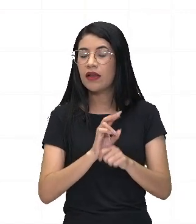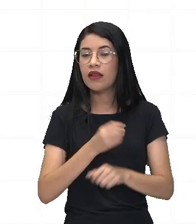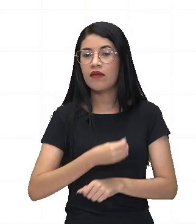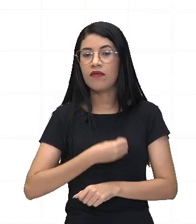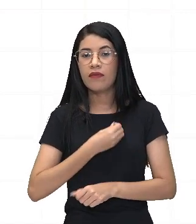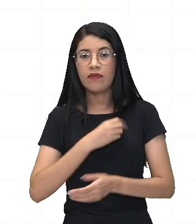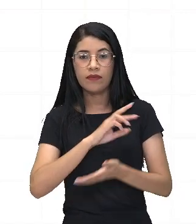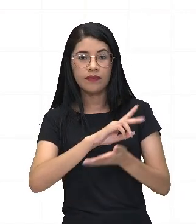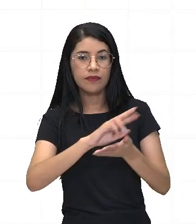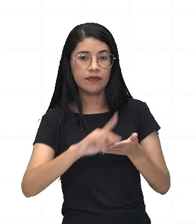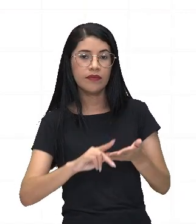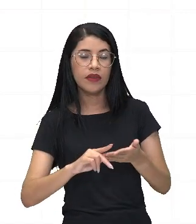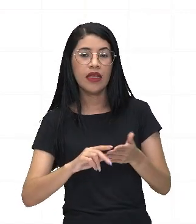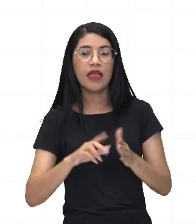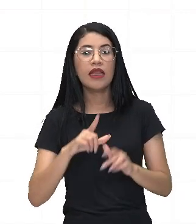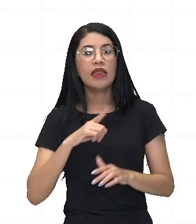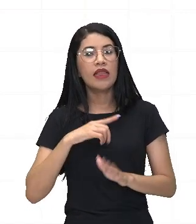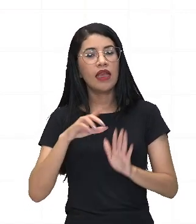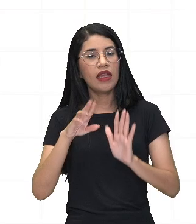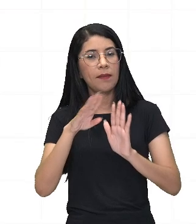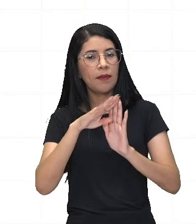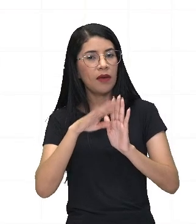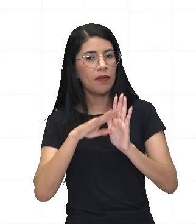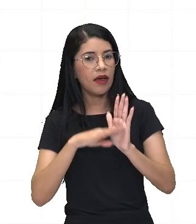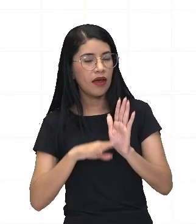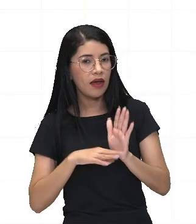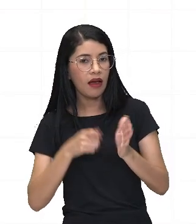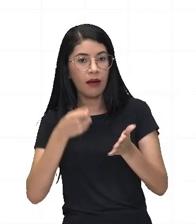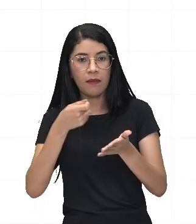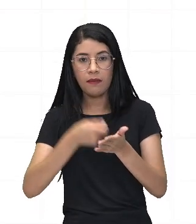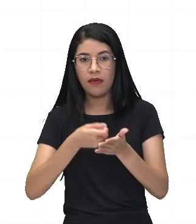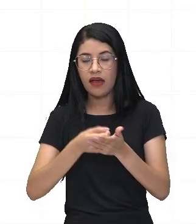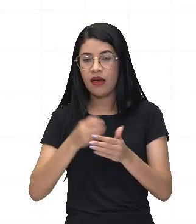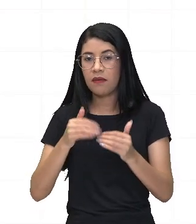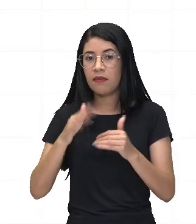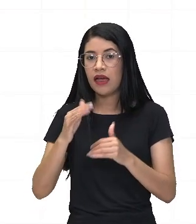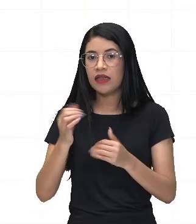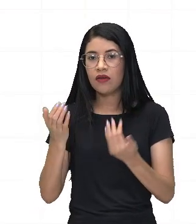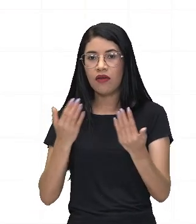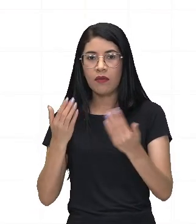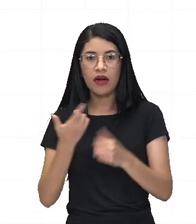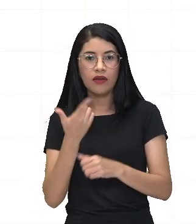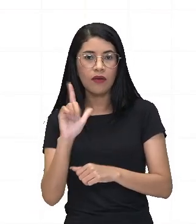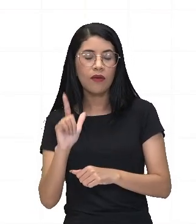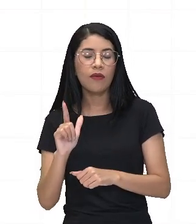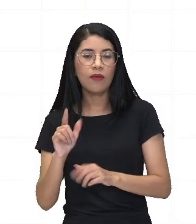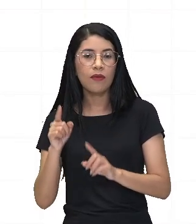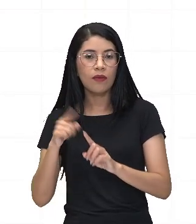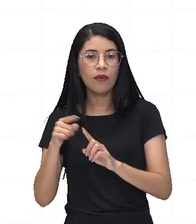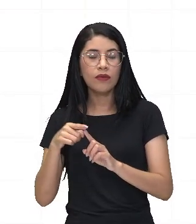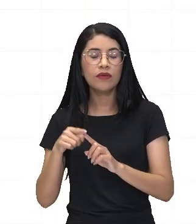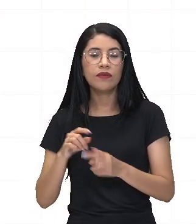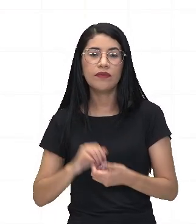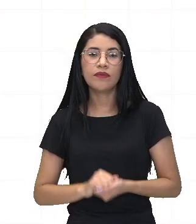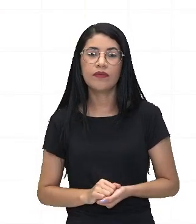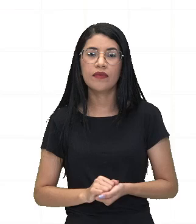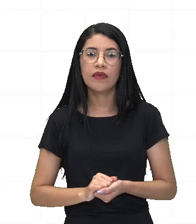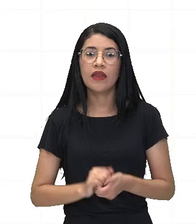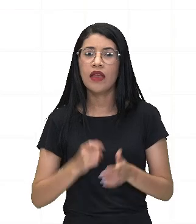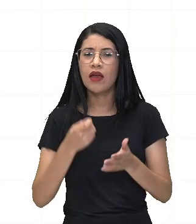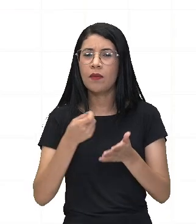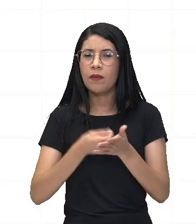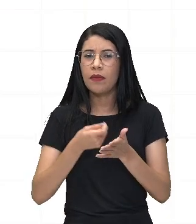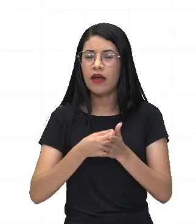biodiversidade, tendo normas mais severas do que as outras unidades de conservação de uso sustentável, né? As normas são mais